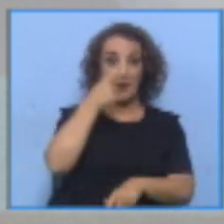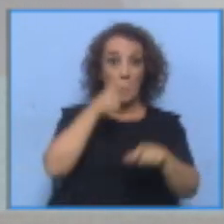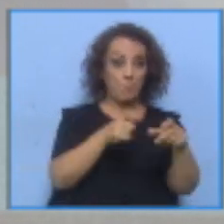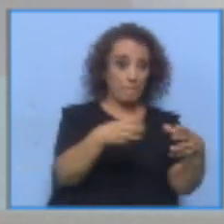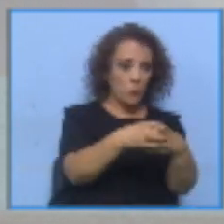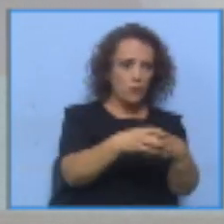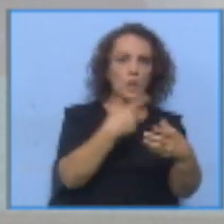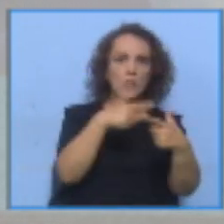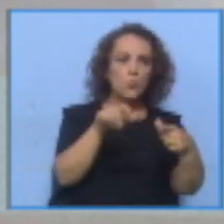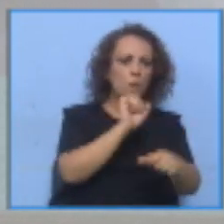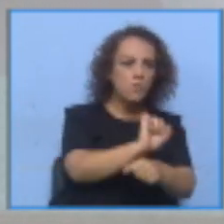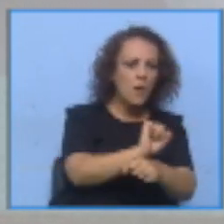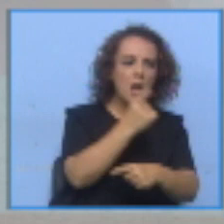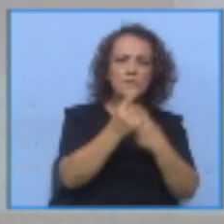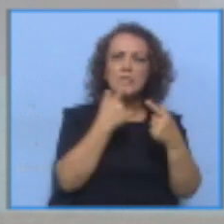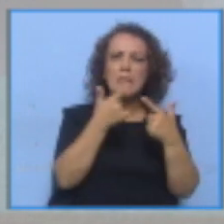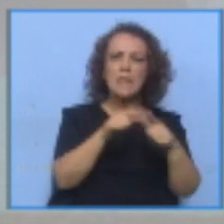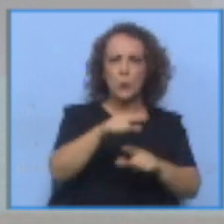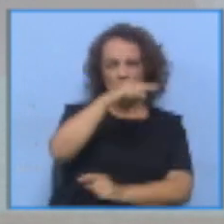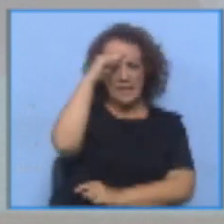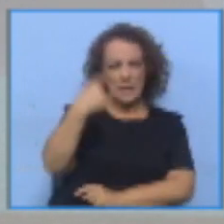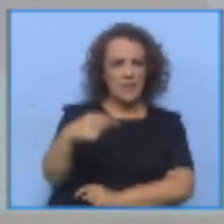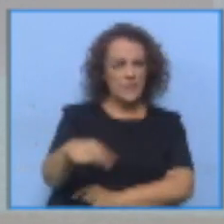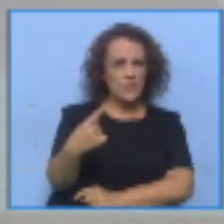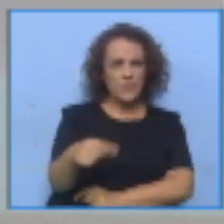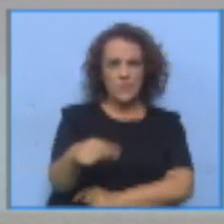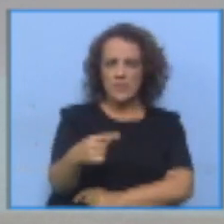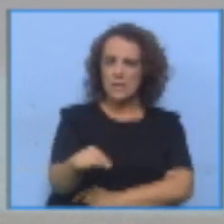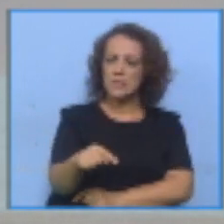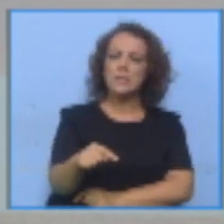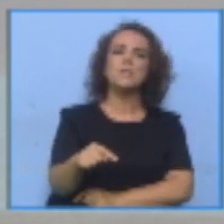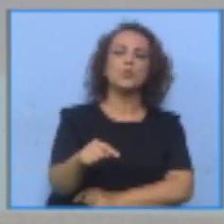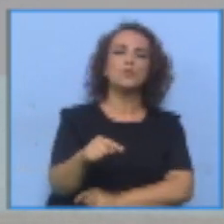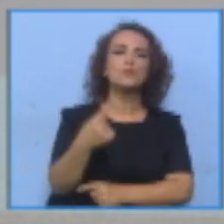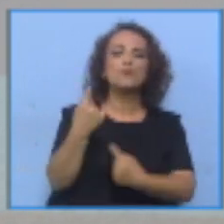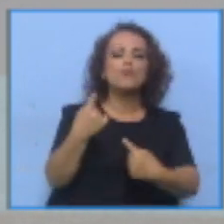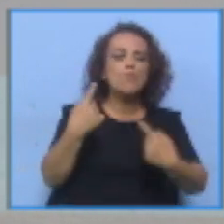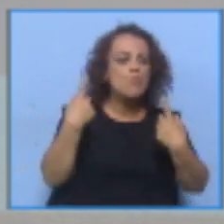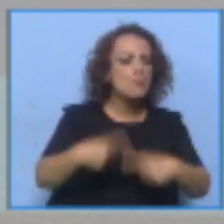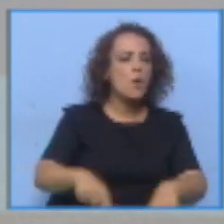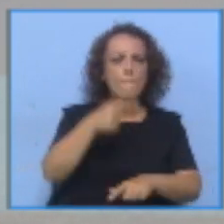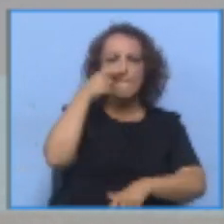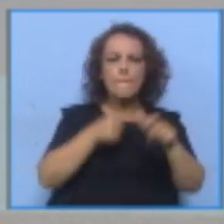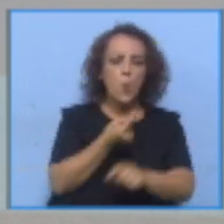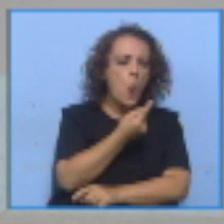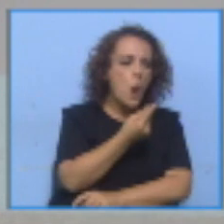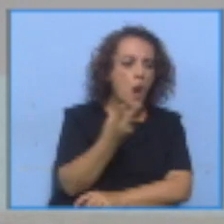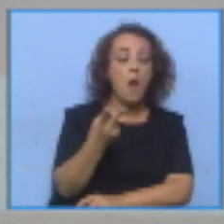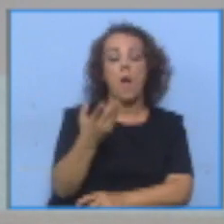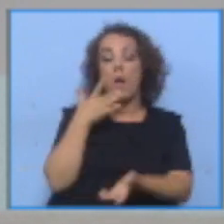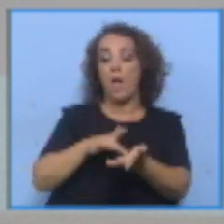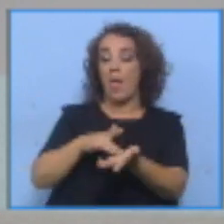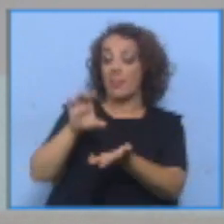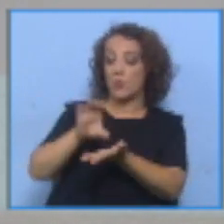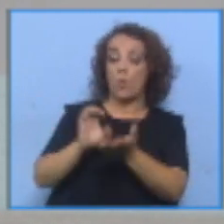sua língua, às vezes são línguas muito difíceis, faladas por pequenos grupos e, claro, não há dicionários, não